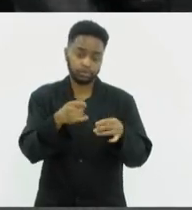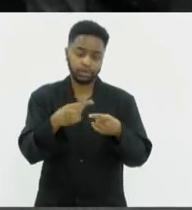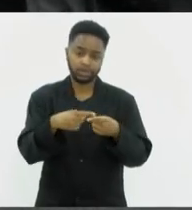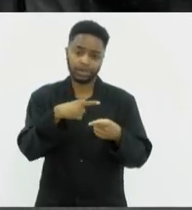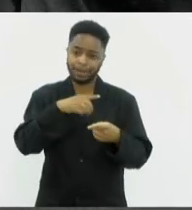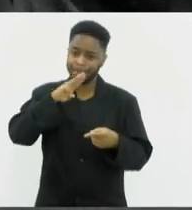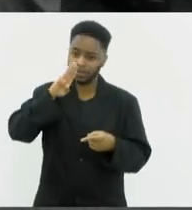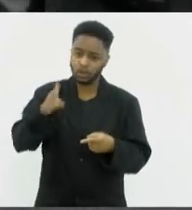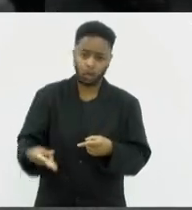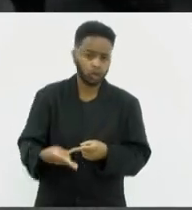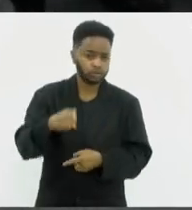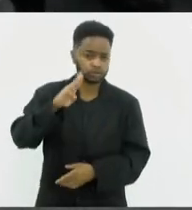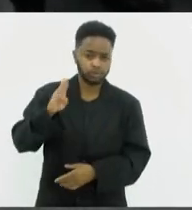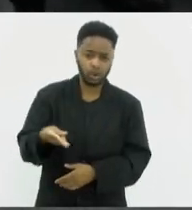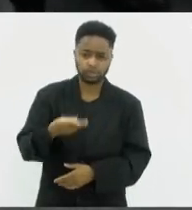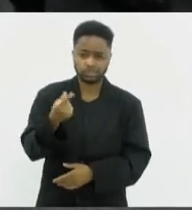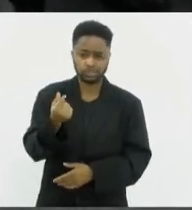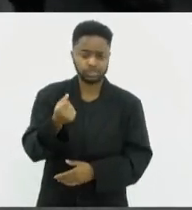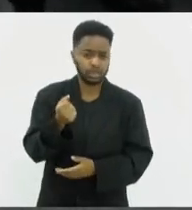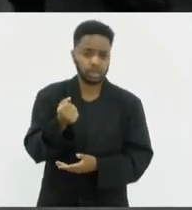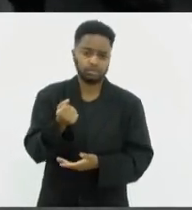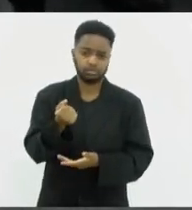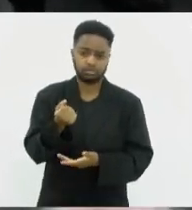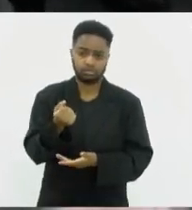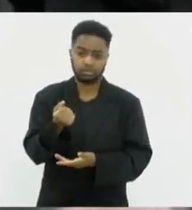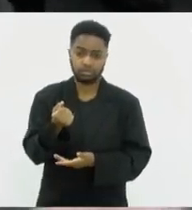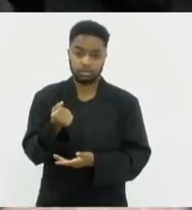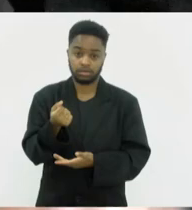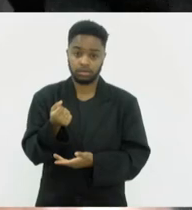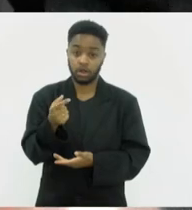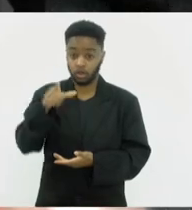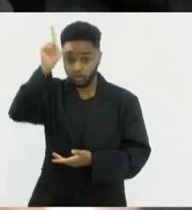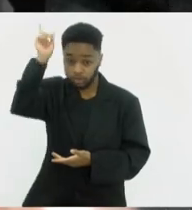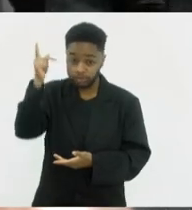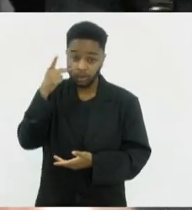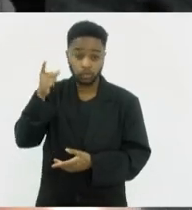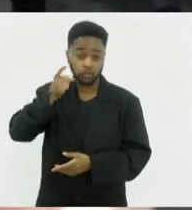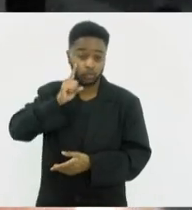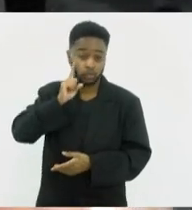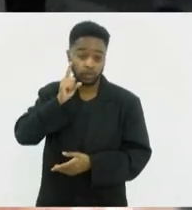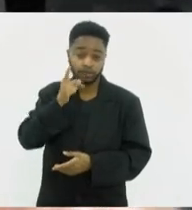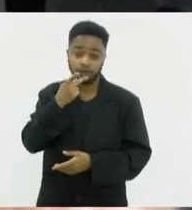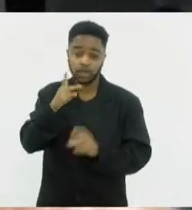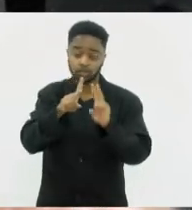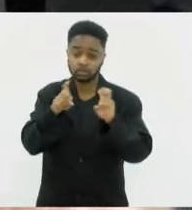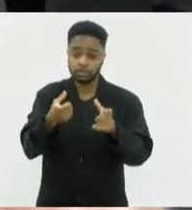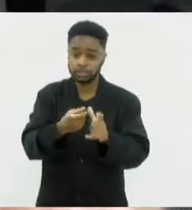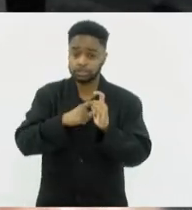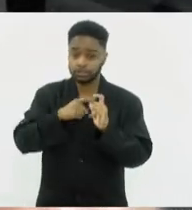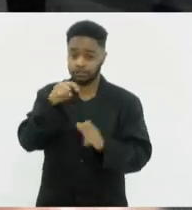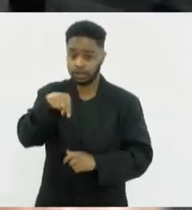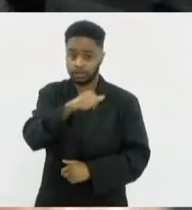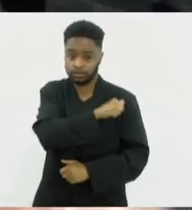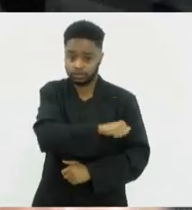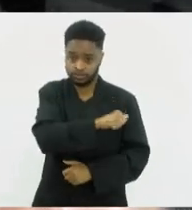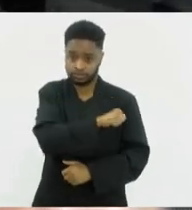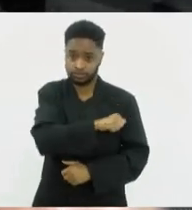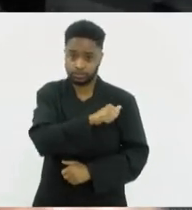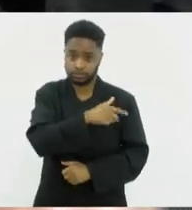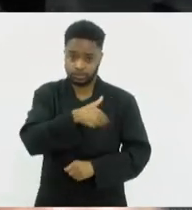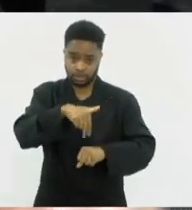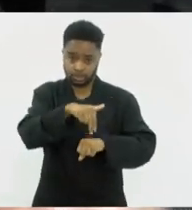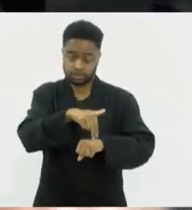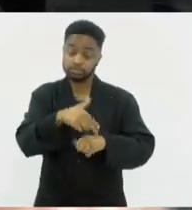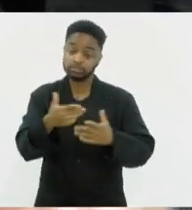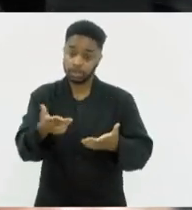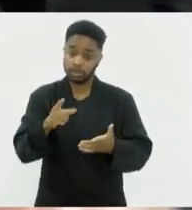e milhões e milhões de reais, Luiz Paulo, que fala todo dia sobre a dívida do Estado do Rio de Janeiro com a União.